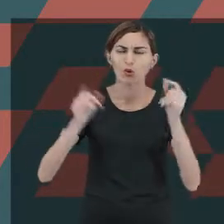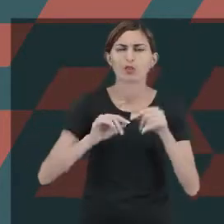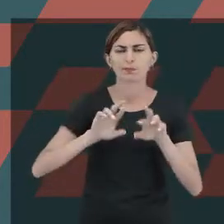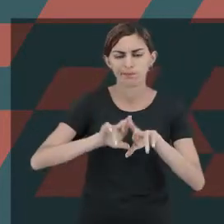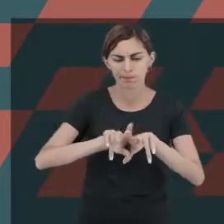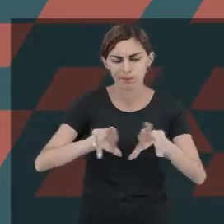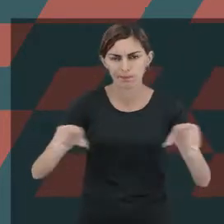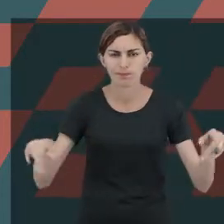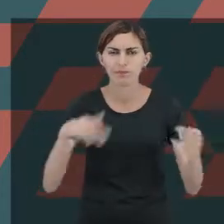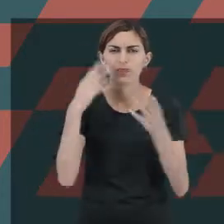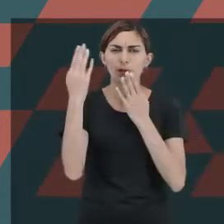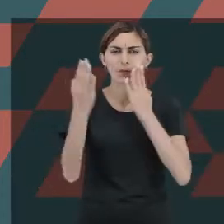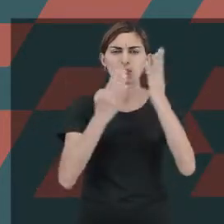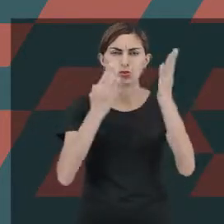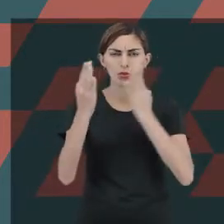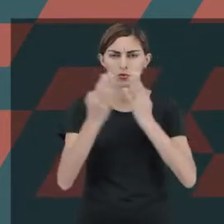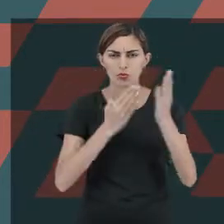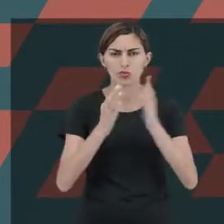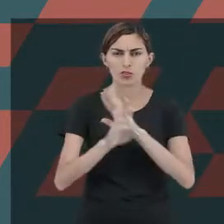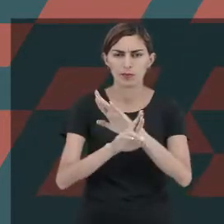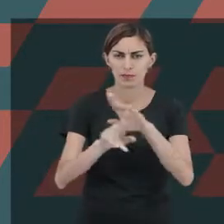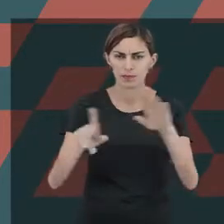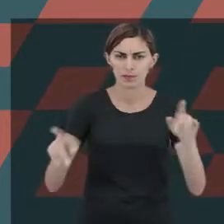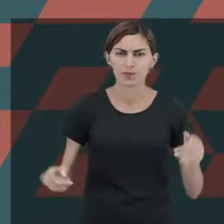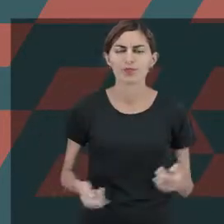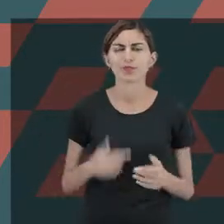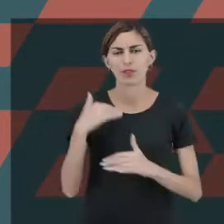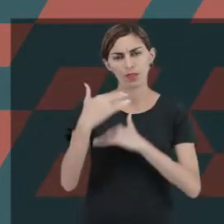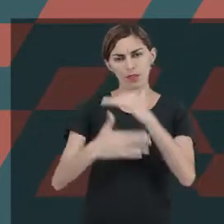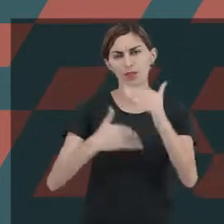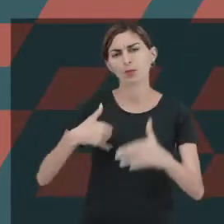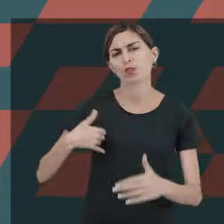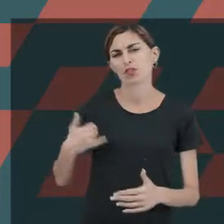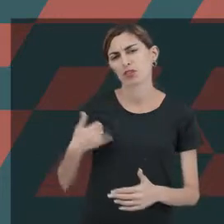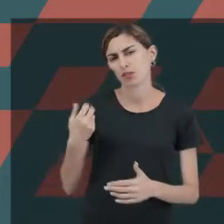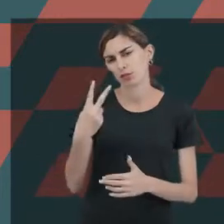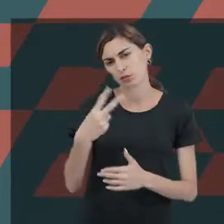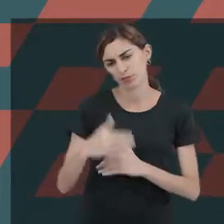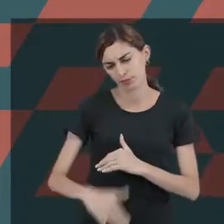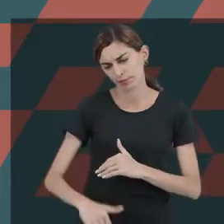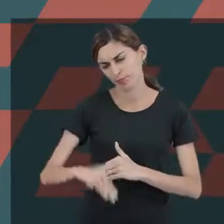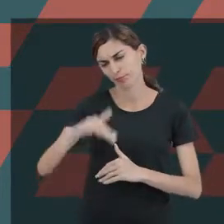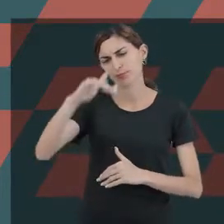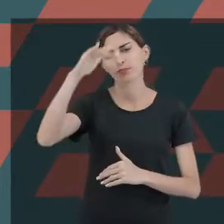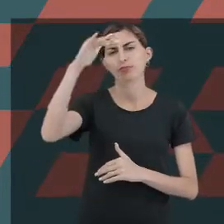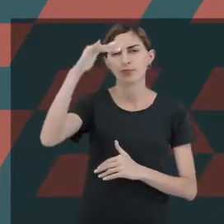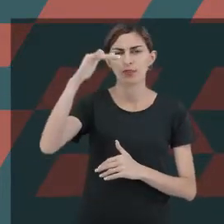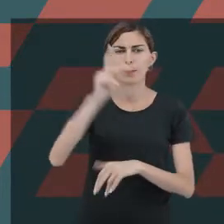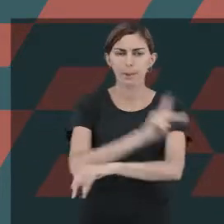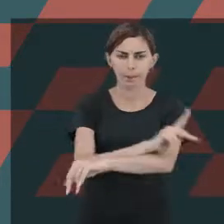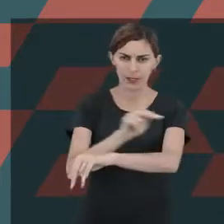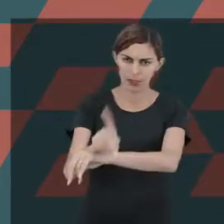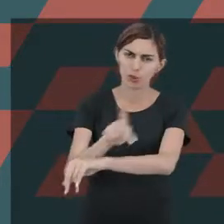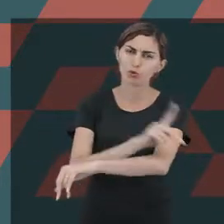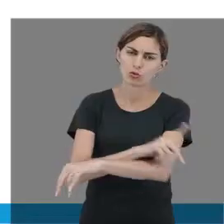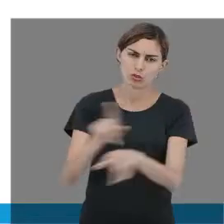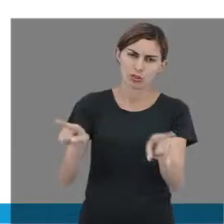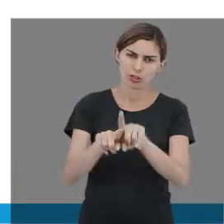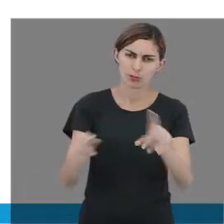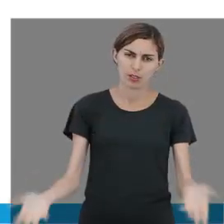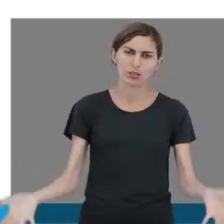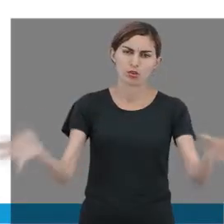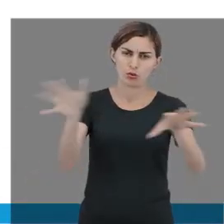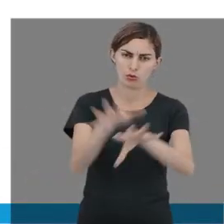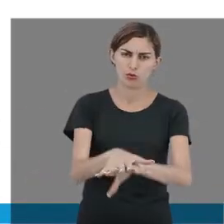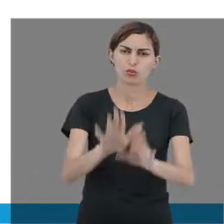além de psicologia aí numa fase lá na frente, depois dos 2 anos de idade, também a parte de pedagogia, inclusive inclusão dessa criança